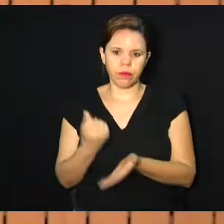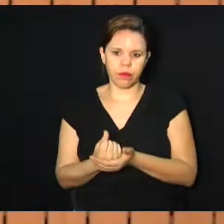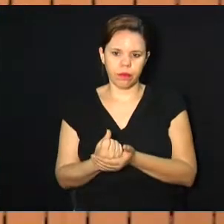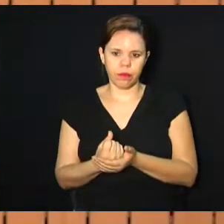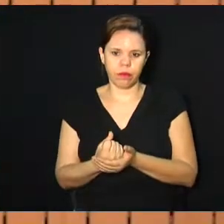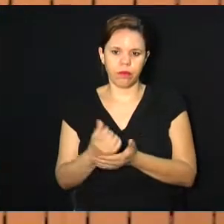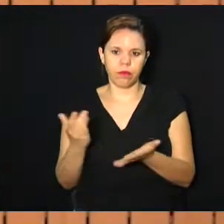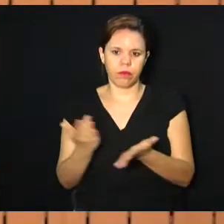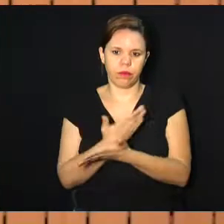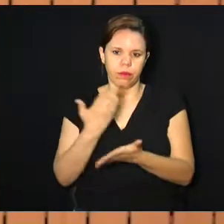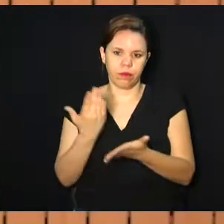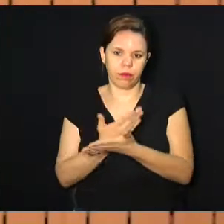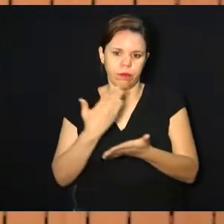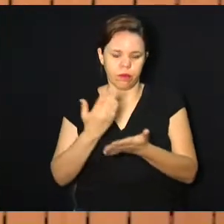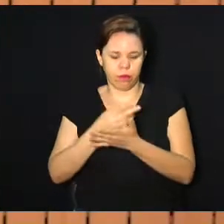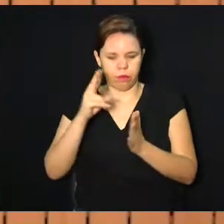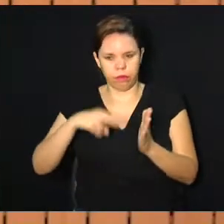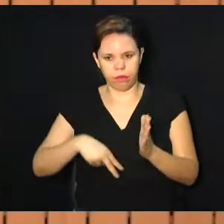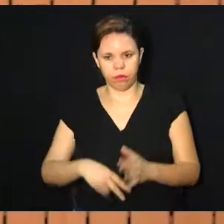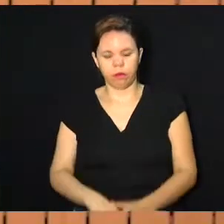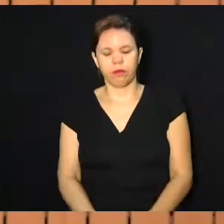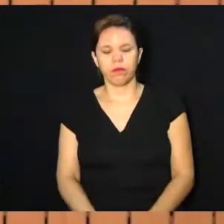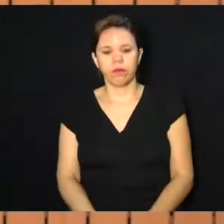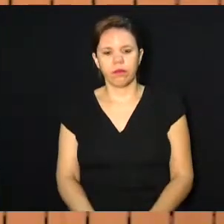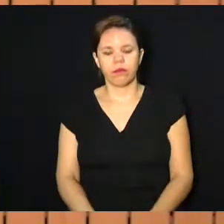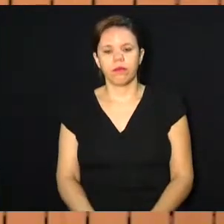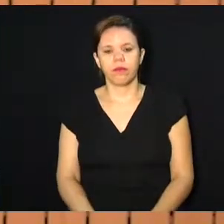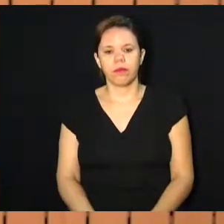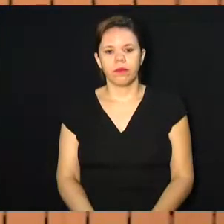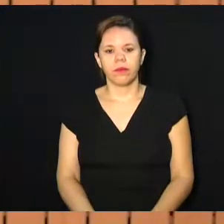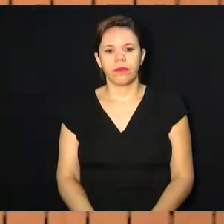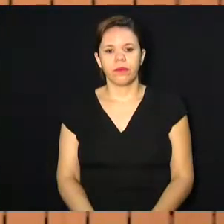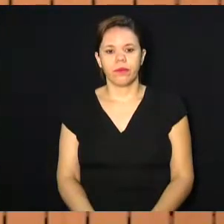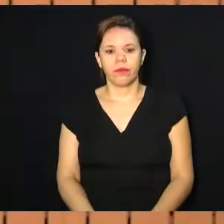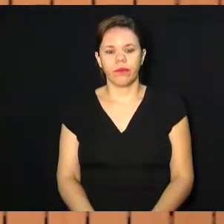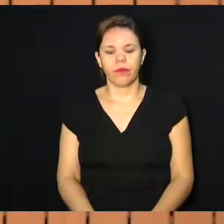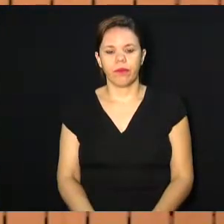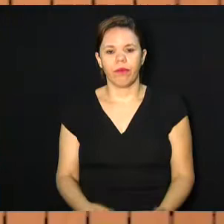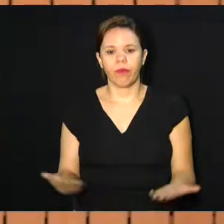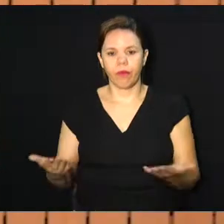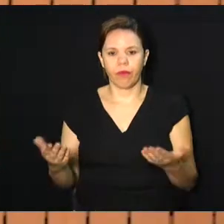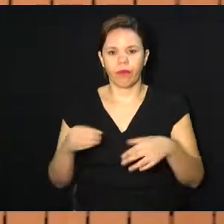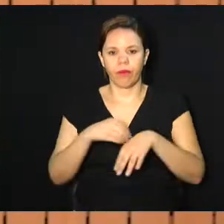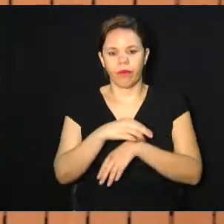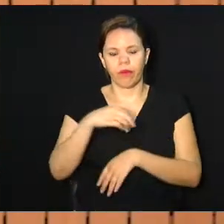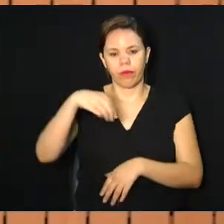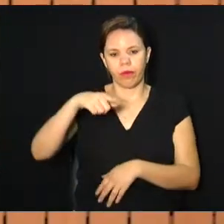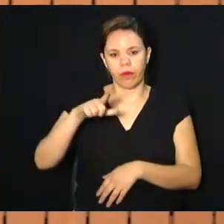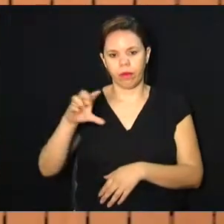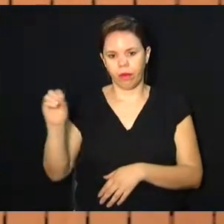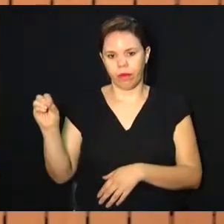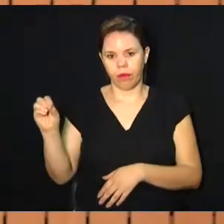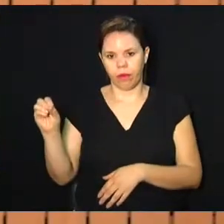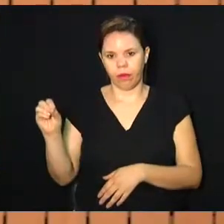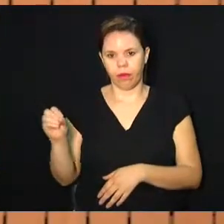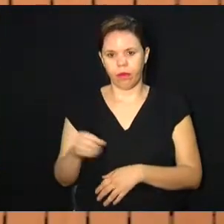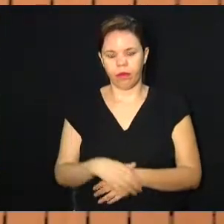da cartilha, né? Muito interessante. Então, passo a palavra agora ao Marcelo Coelho